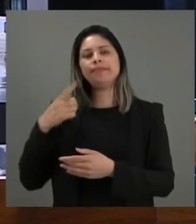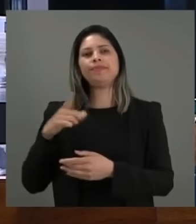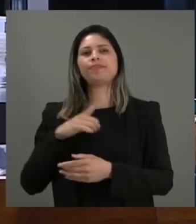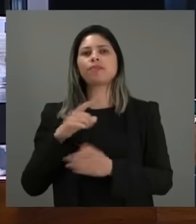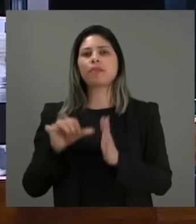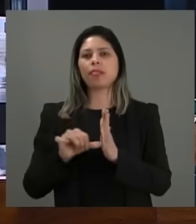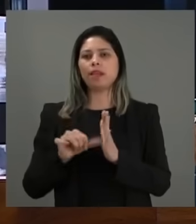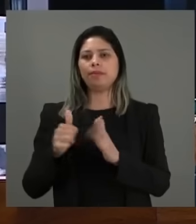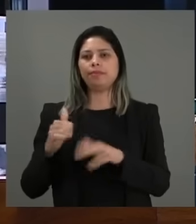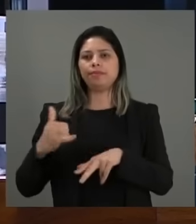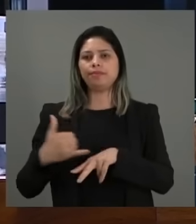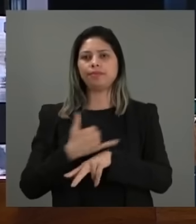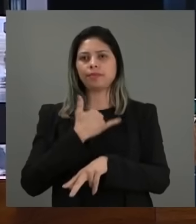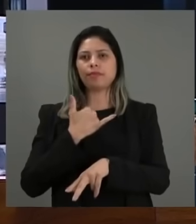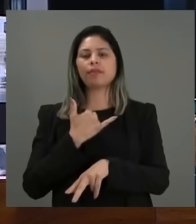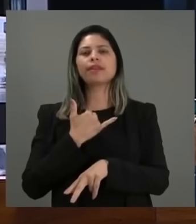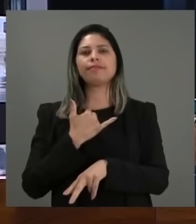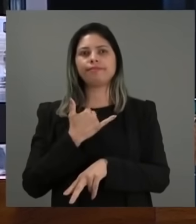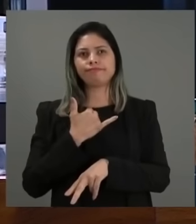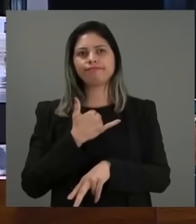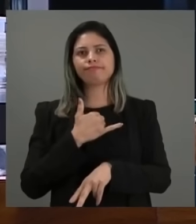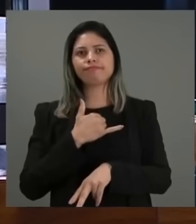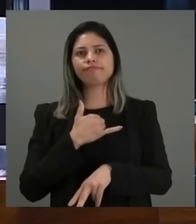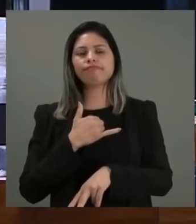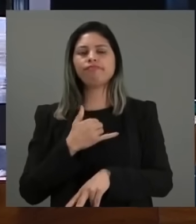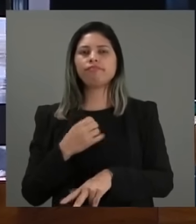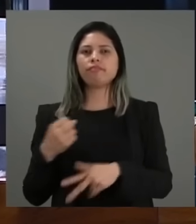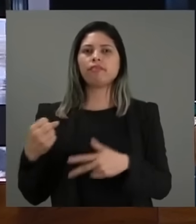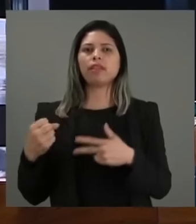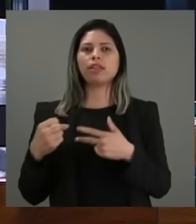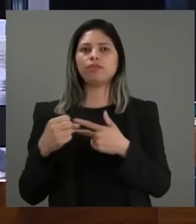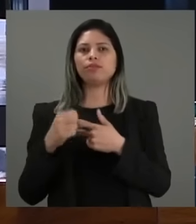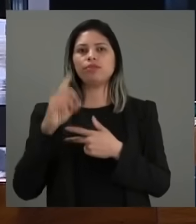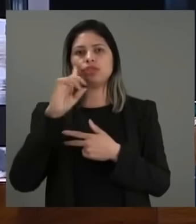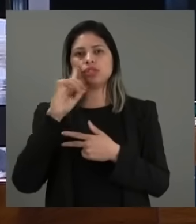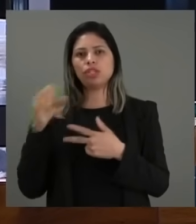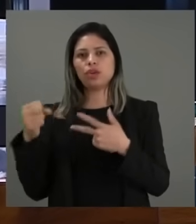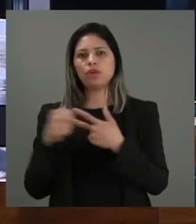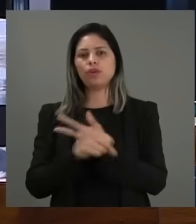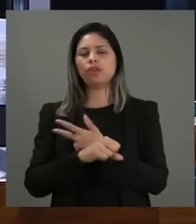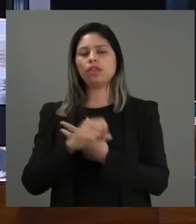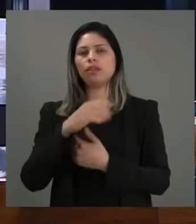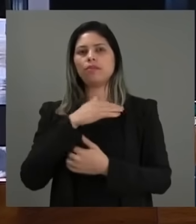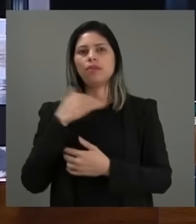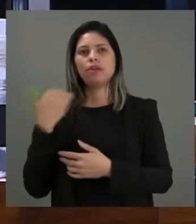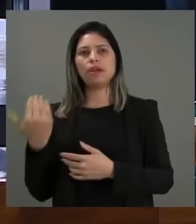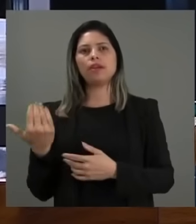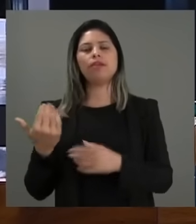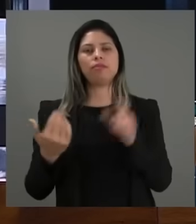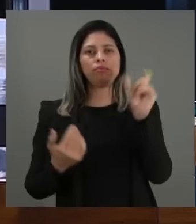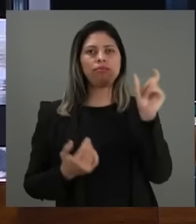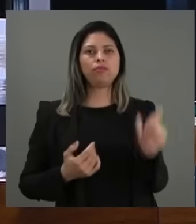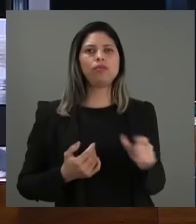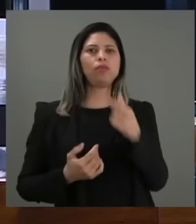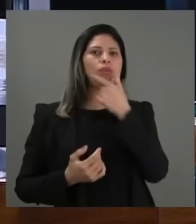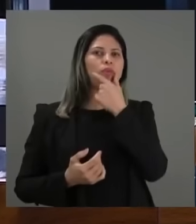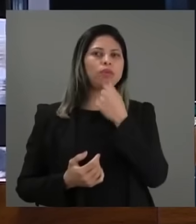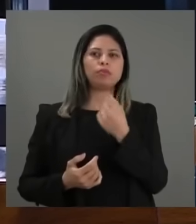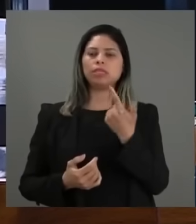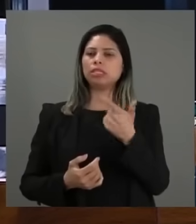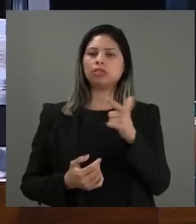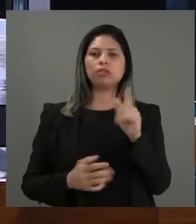vítima fatal do dia 8 de janeiro. Então, é um dia muito triste e é um brasileiro que não teve os seus